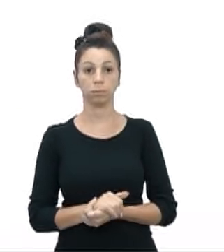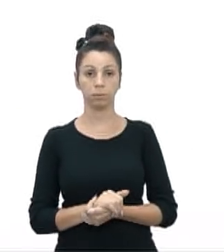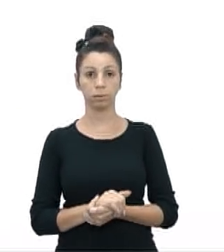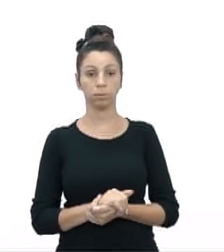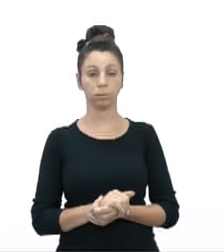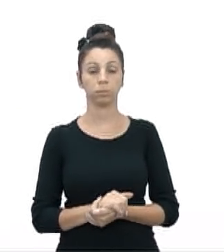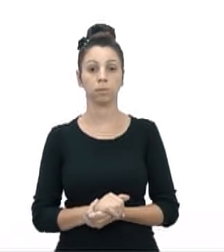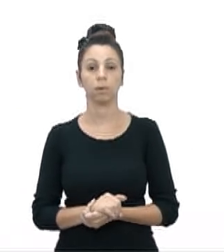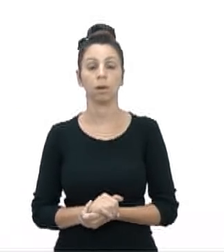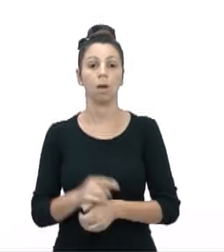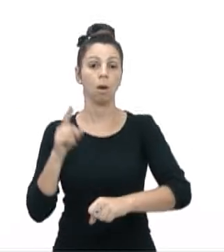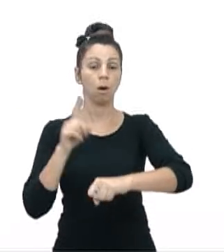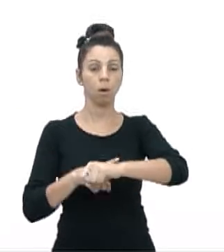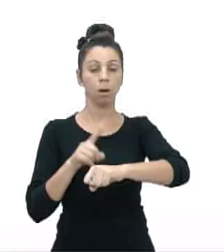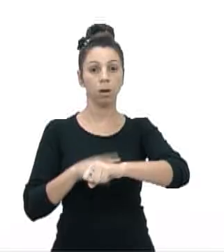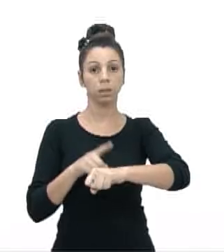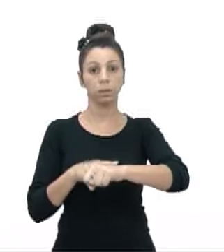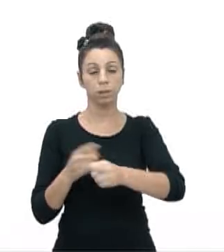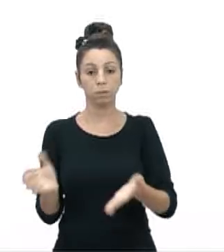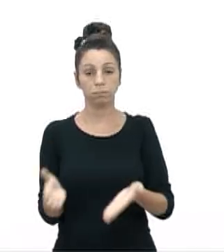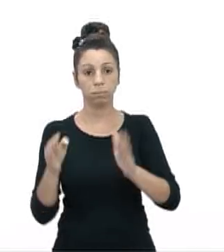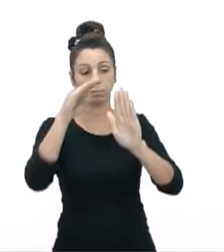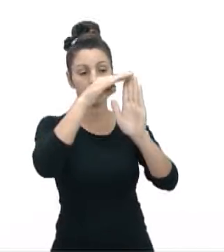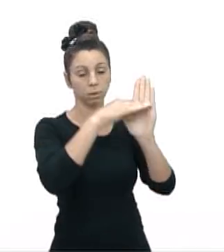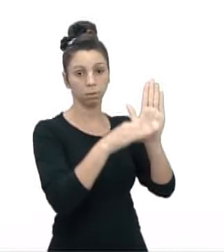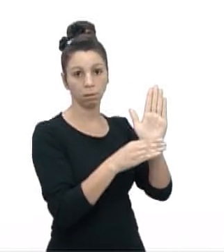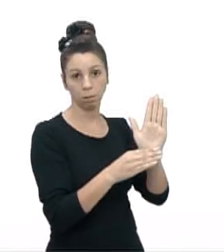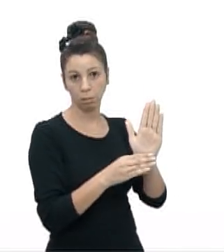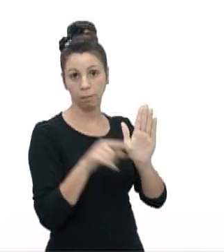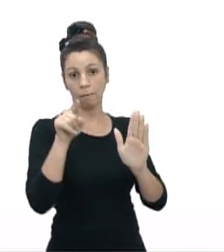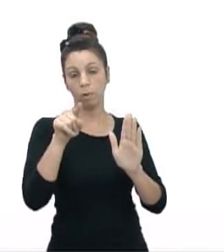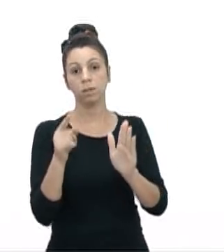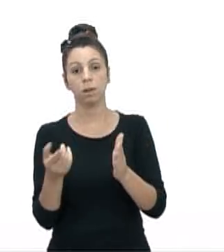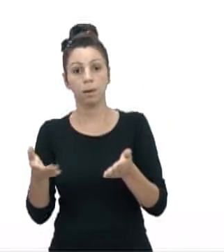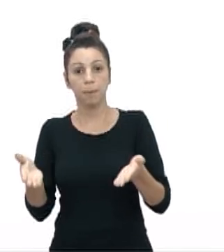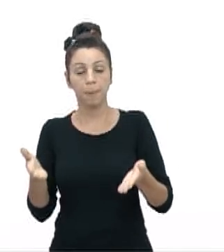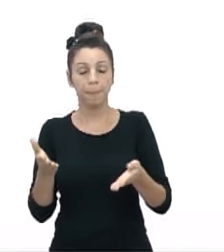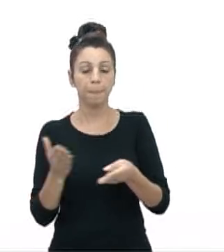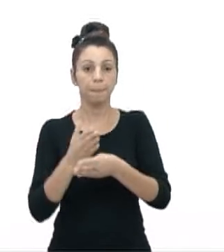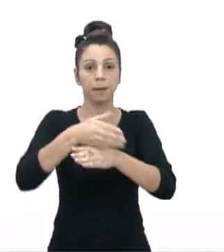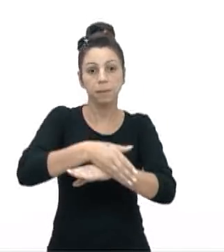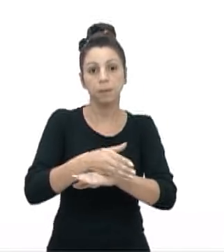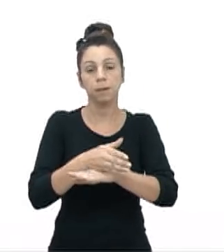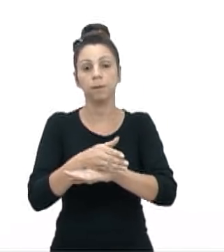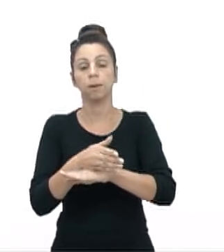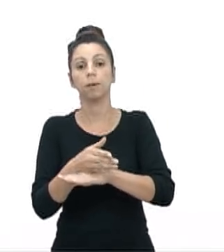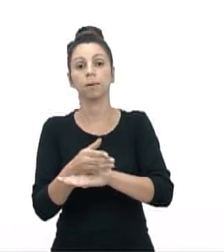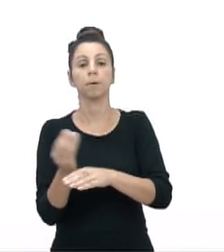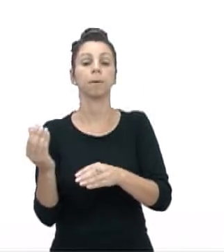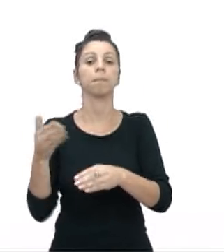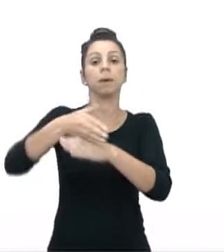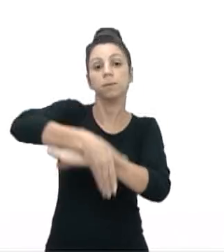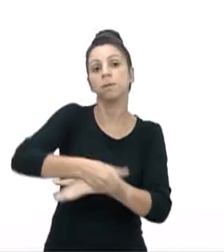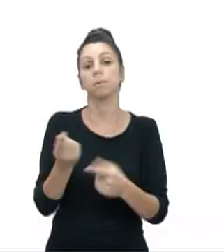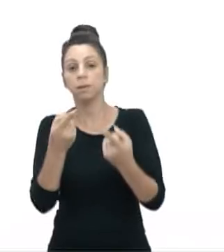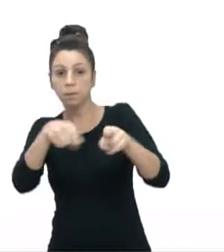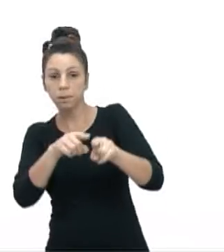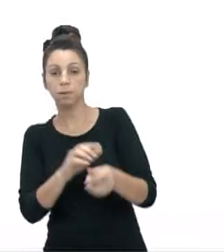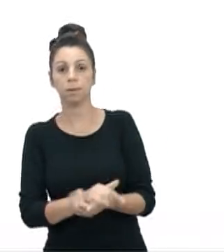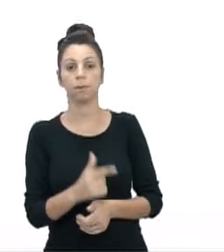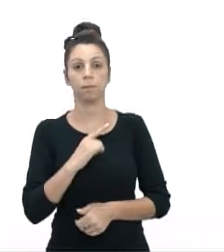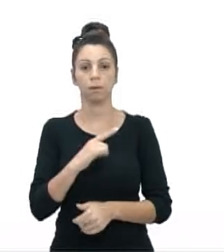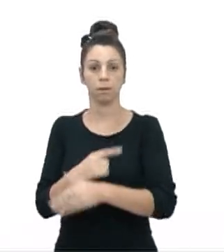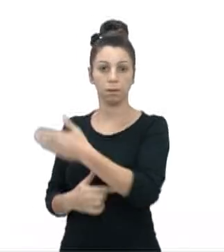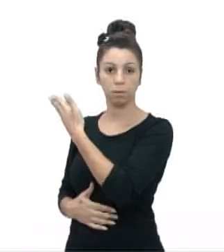programação. A sua participação conta para o resultado final da cidade. Entre neste desafio, certo? Então, a gente tem